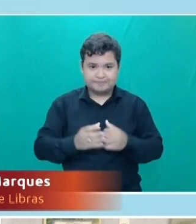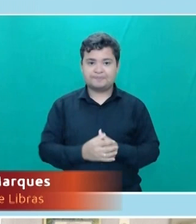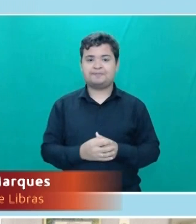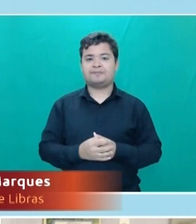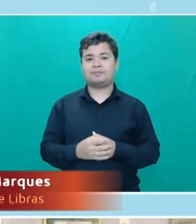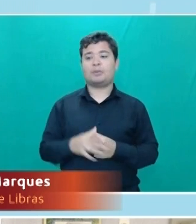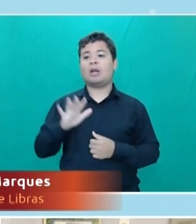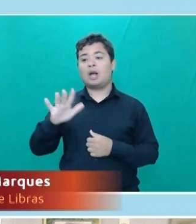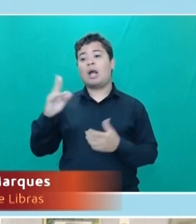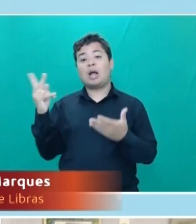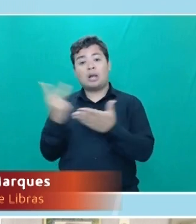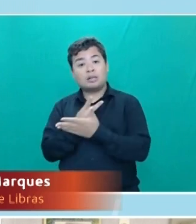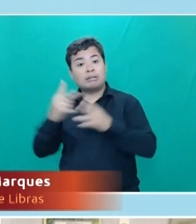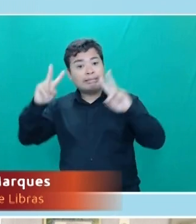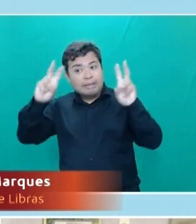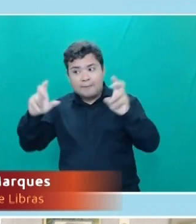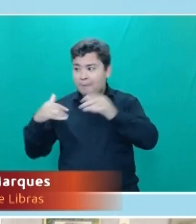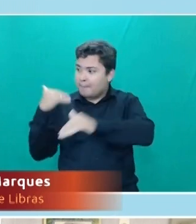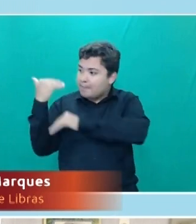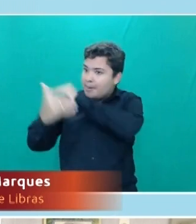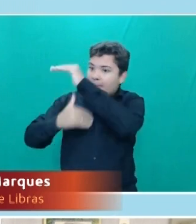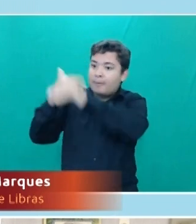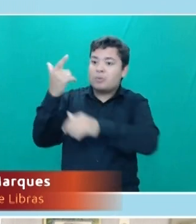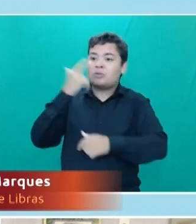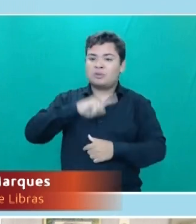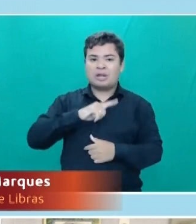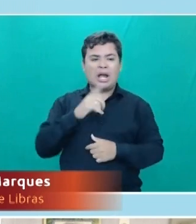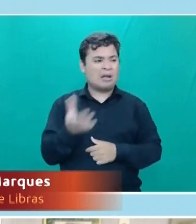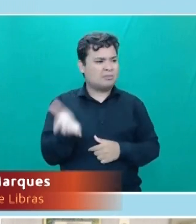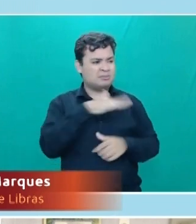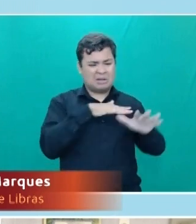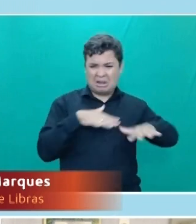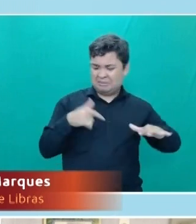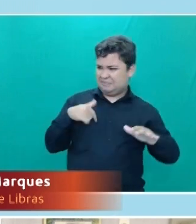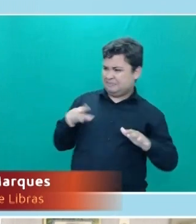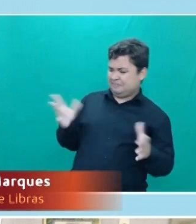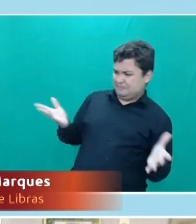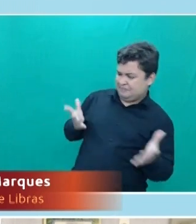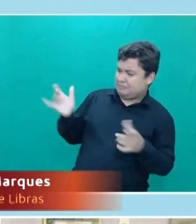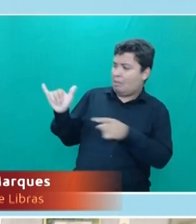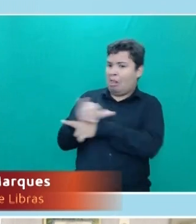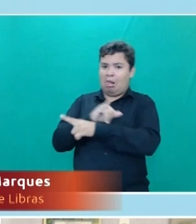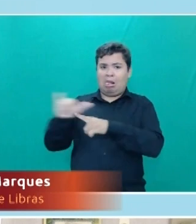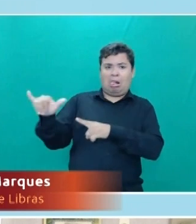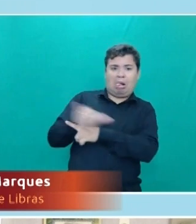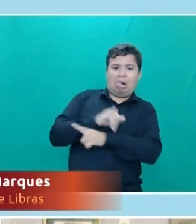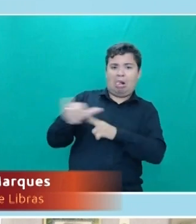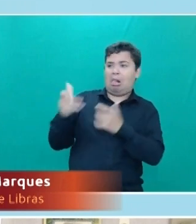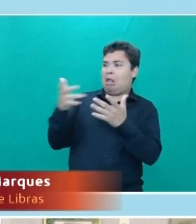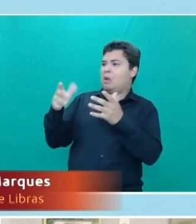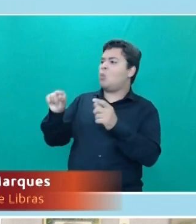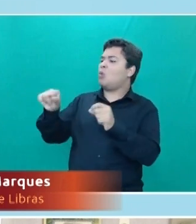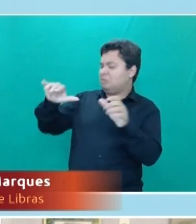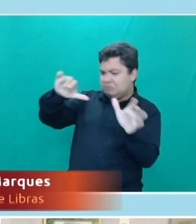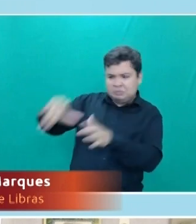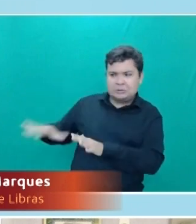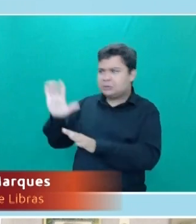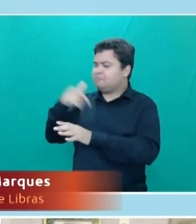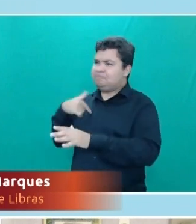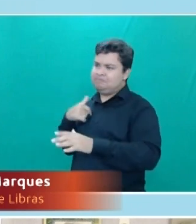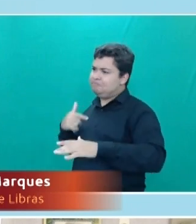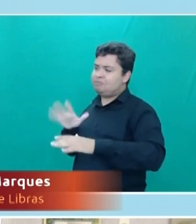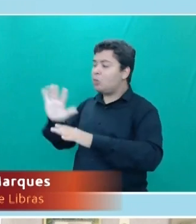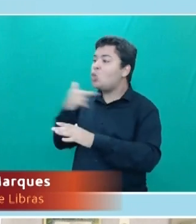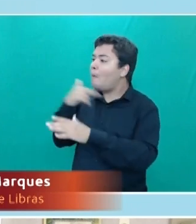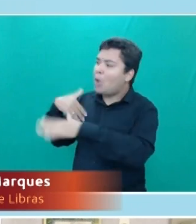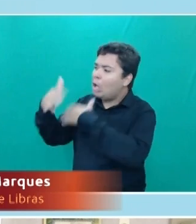em determinada pauta, com certeza o outro grupo vai demonstrar estratégias, né, para frear esse tipo de avanço. E se a